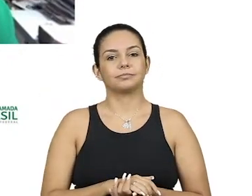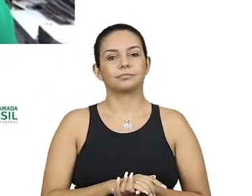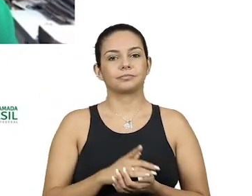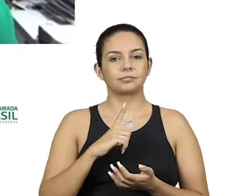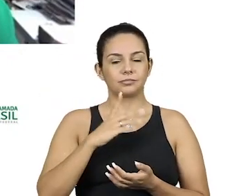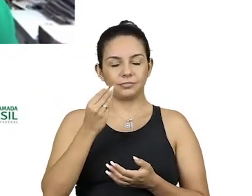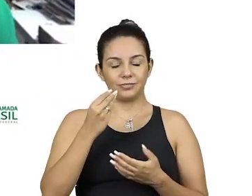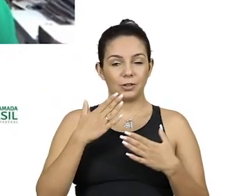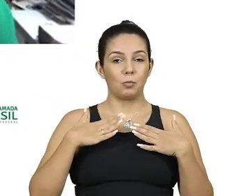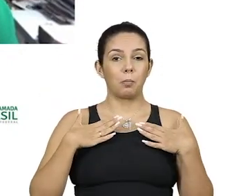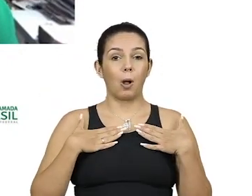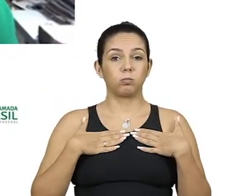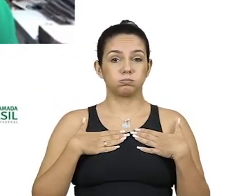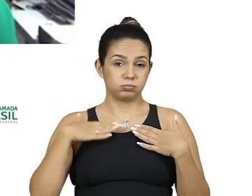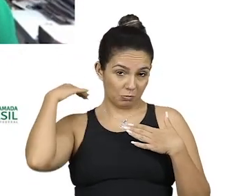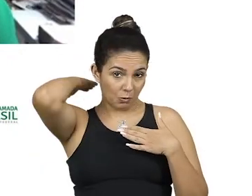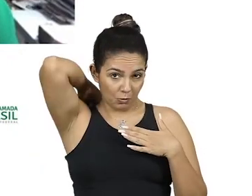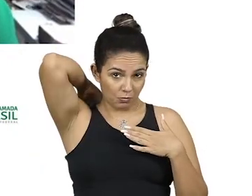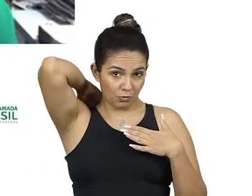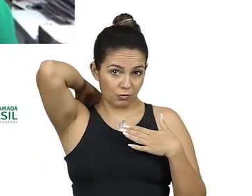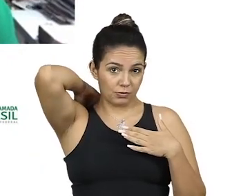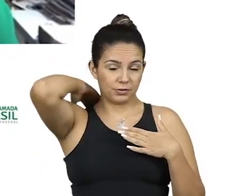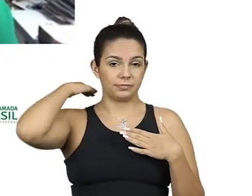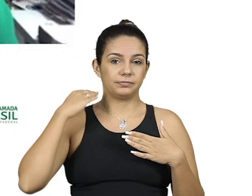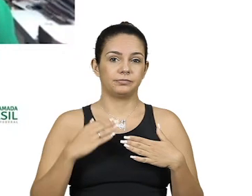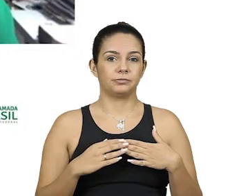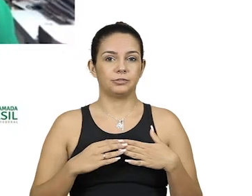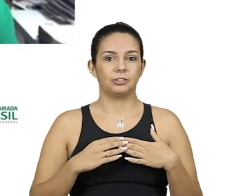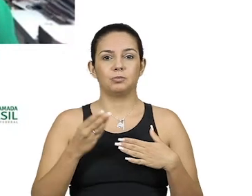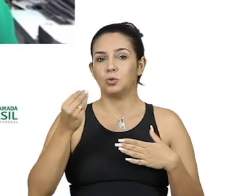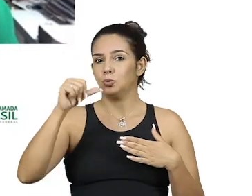sistema pulmonar de mosca.